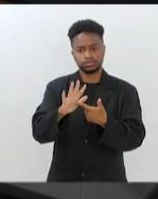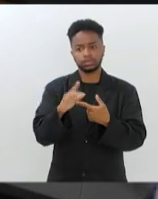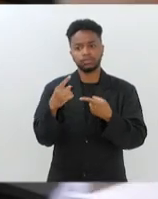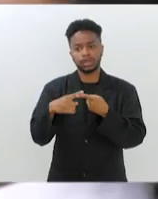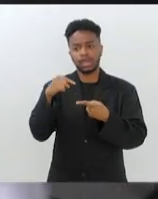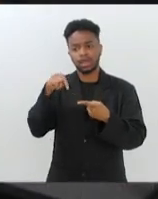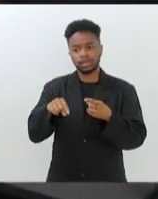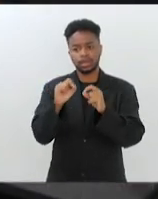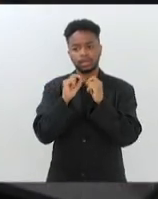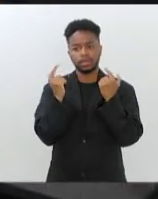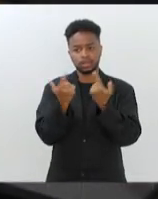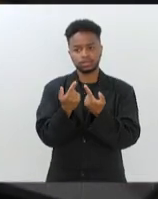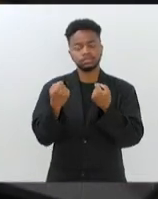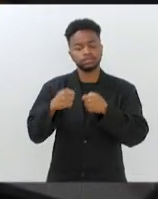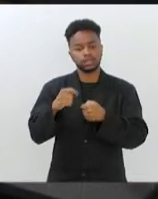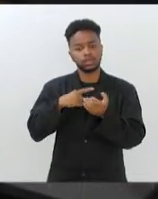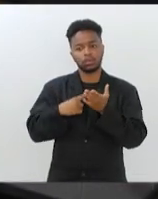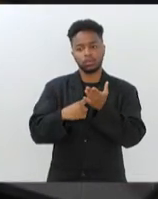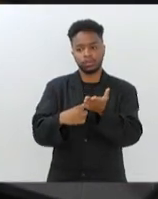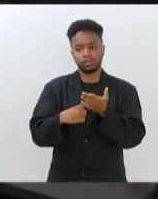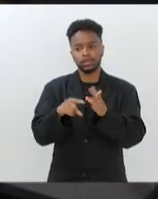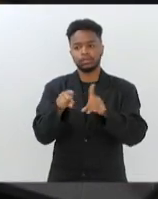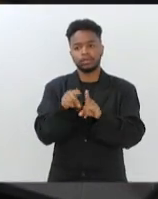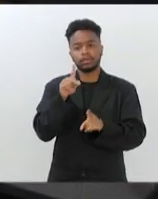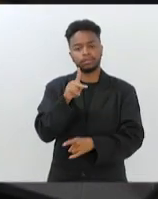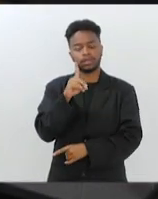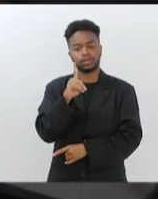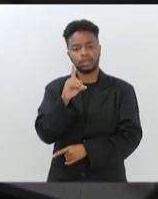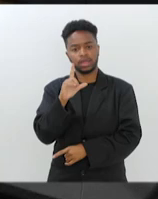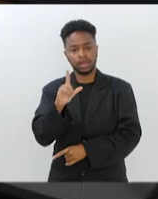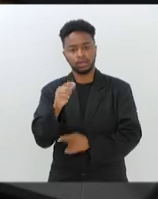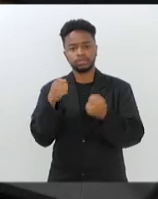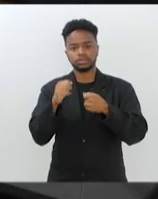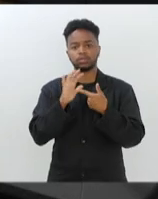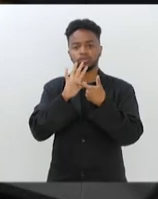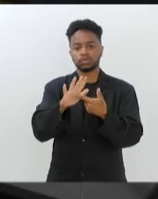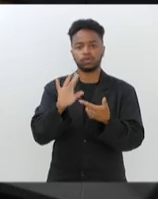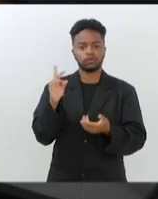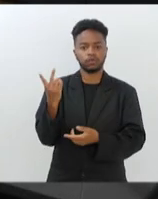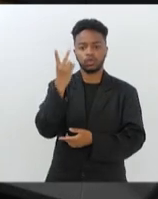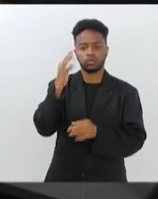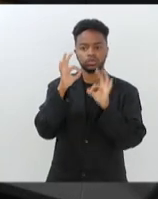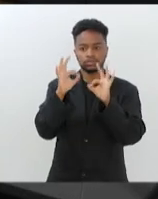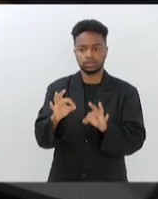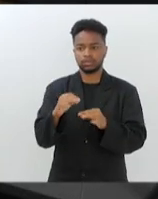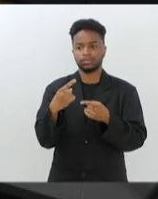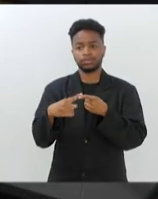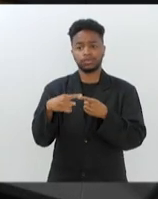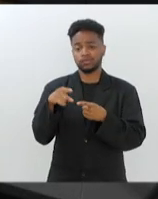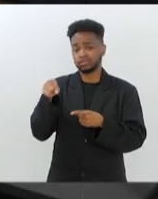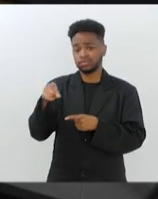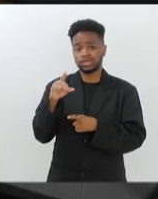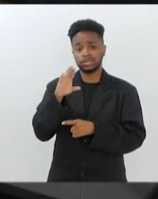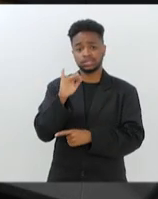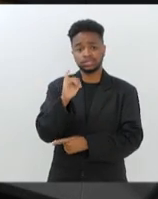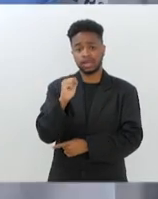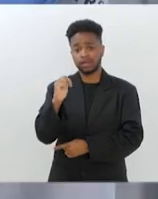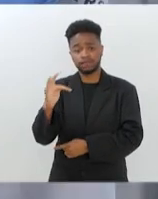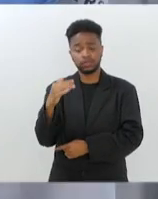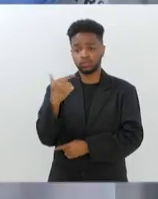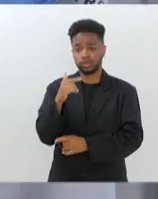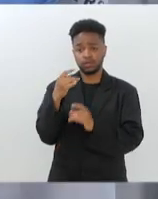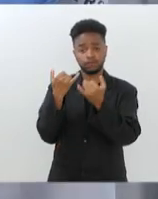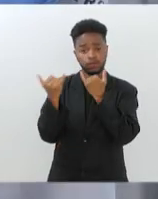transparência e esse pdl tem que ser aprovado e centralizando esses valores Portal oficial que é o CAF Você não tem nenhuma informação eu posso criar um site colocar lá o que eu